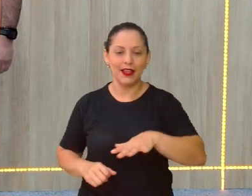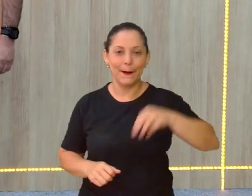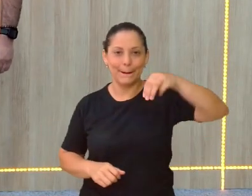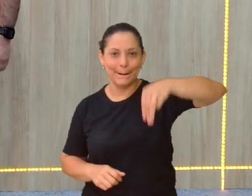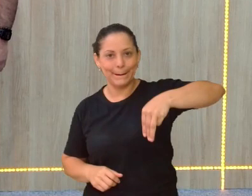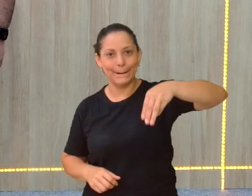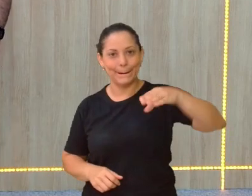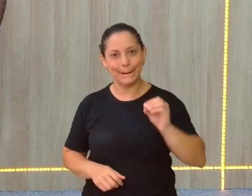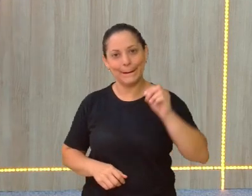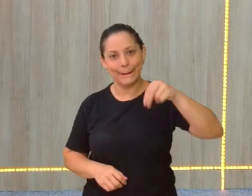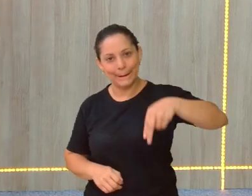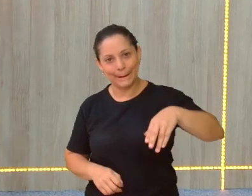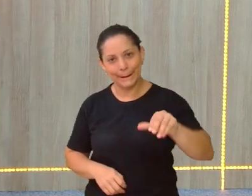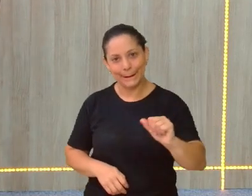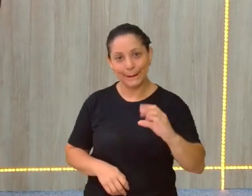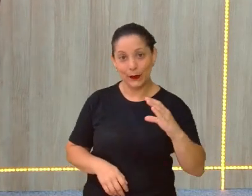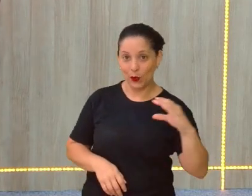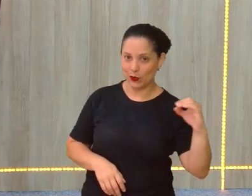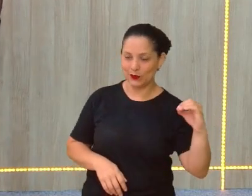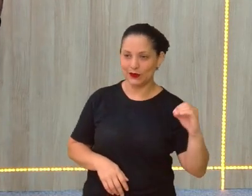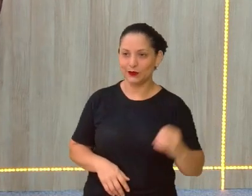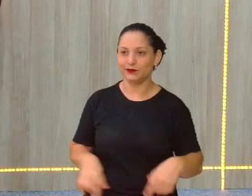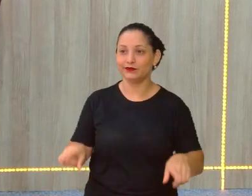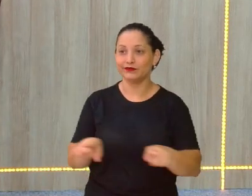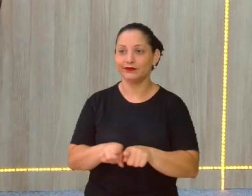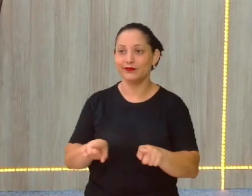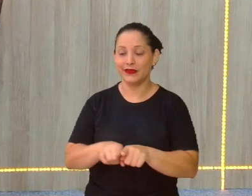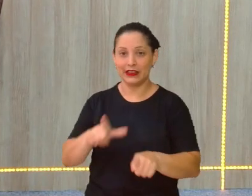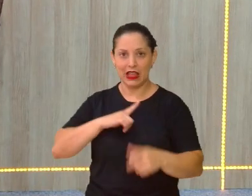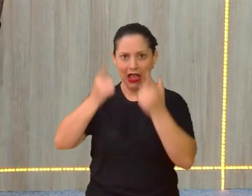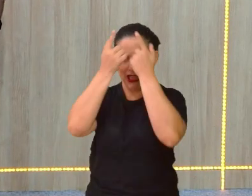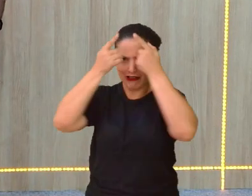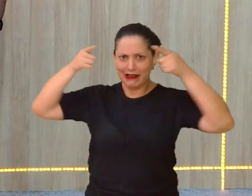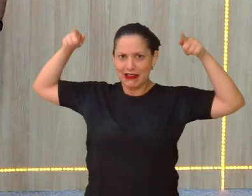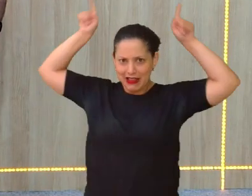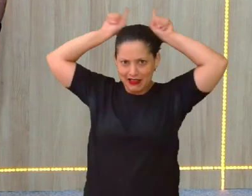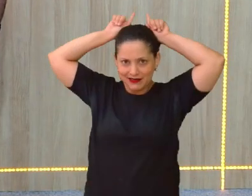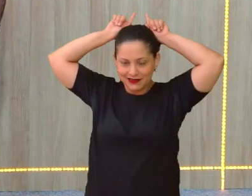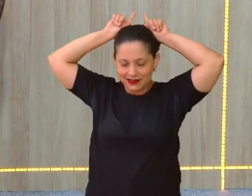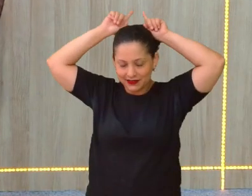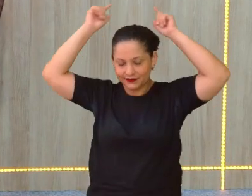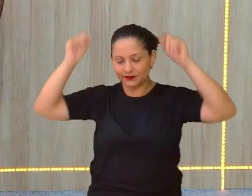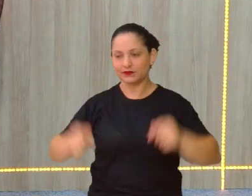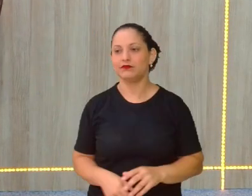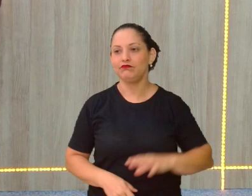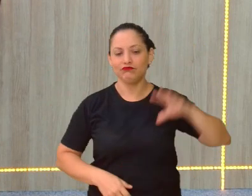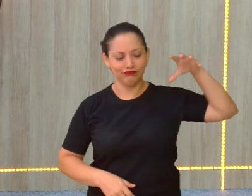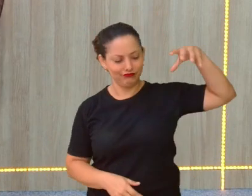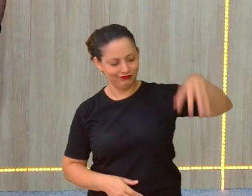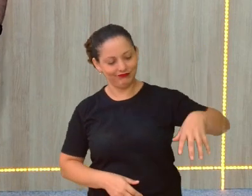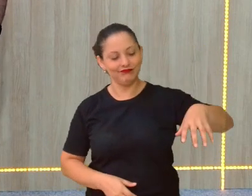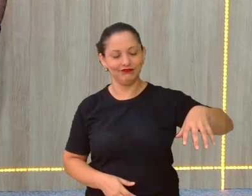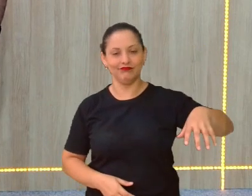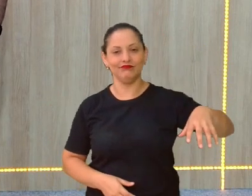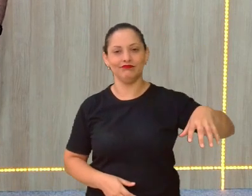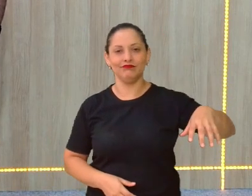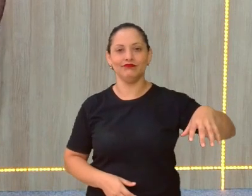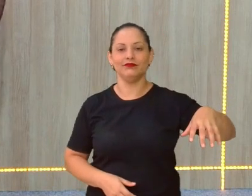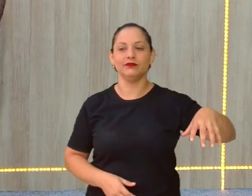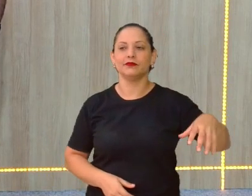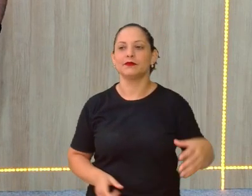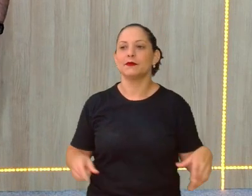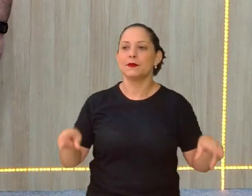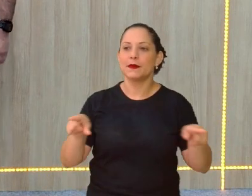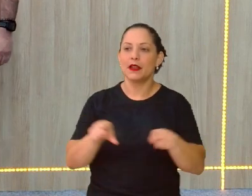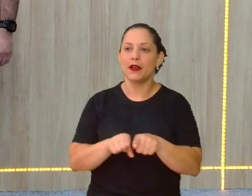tem aí, ó. E aqui, ó, como a Grécia, né, onde a gente tem a Península Balcânica, né? A gente tem